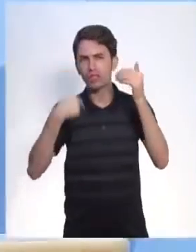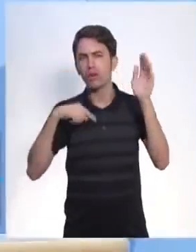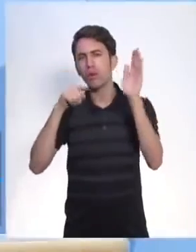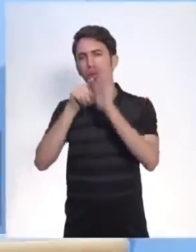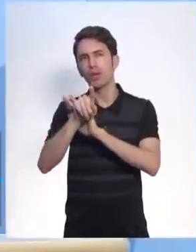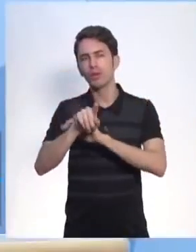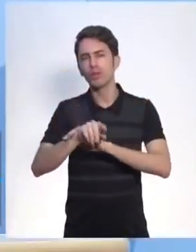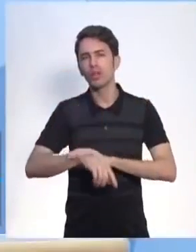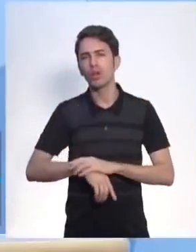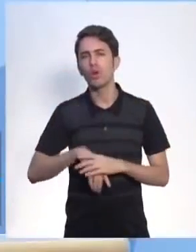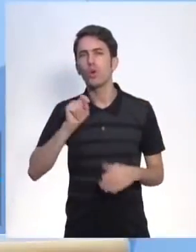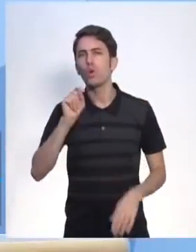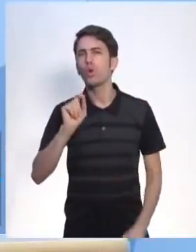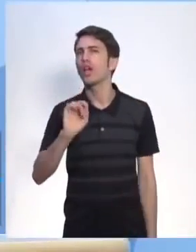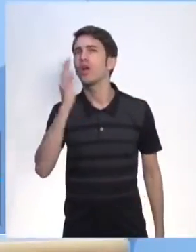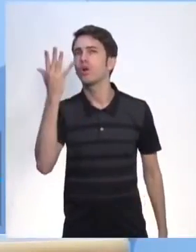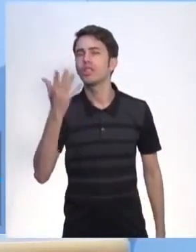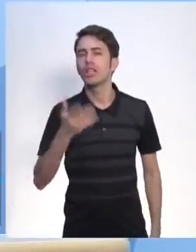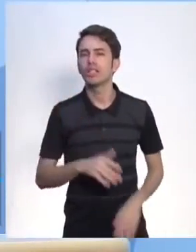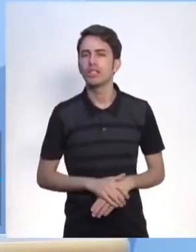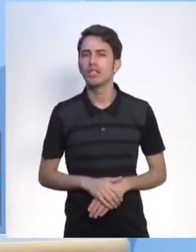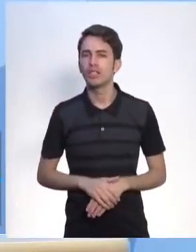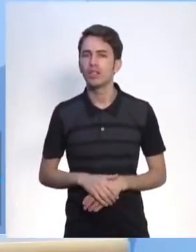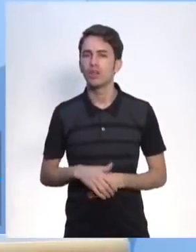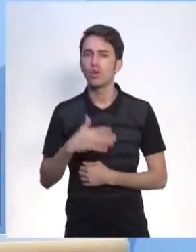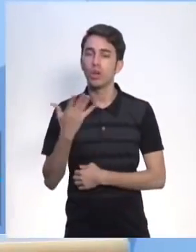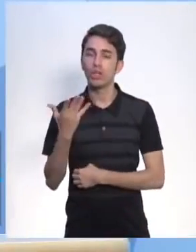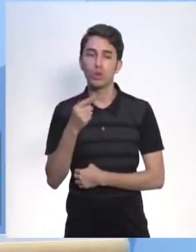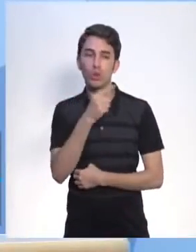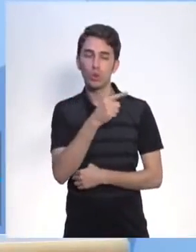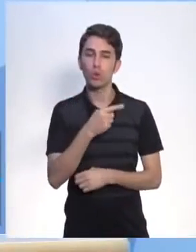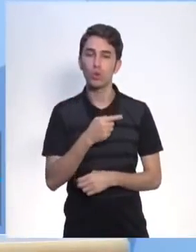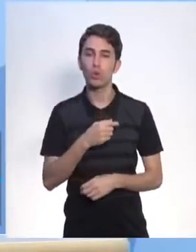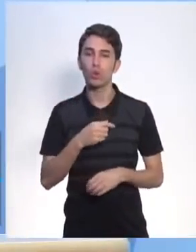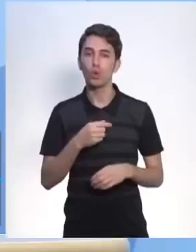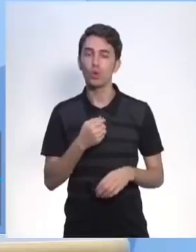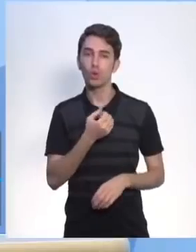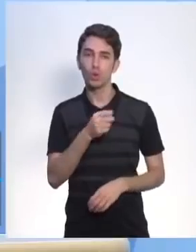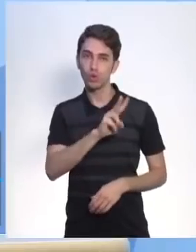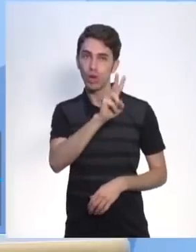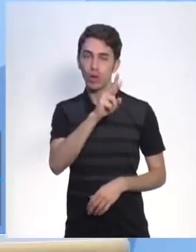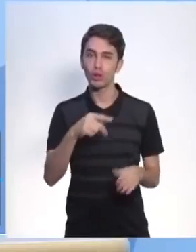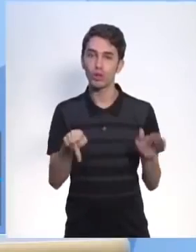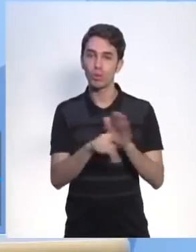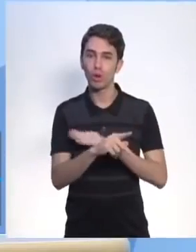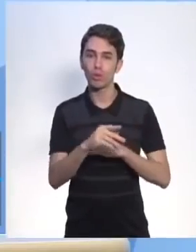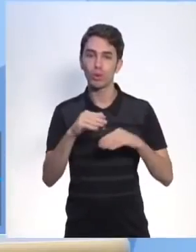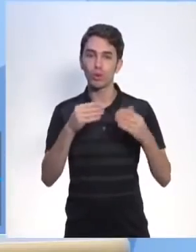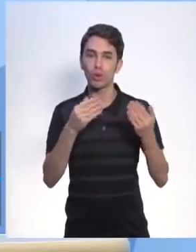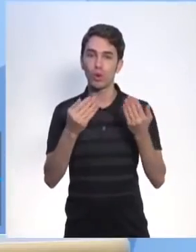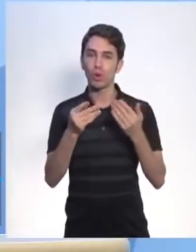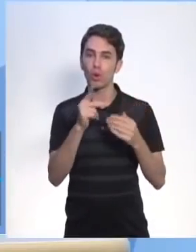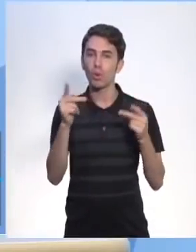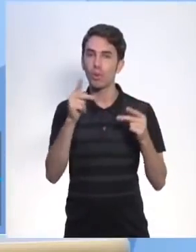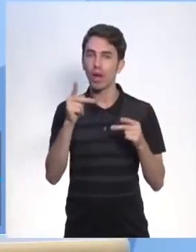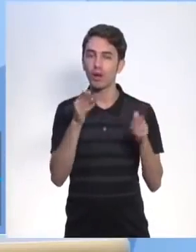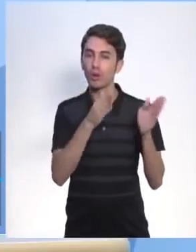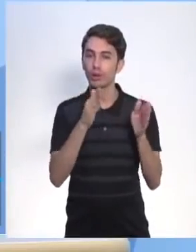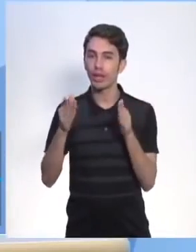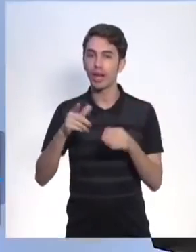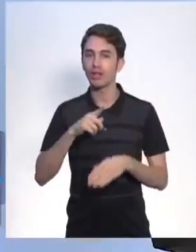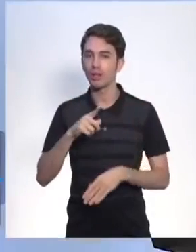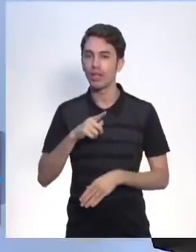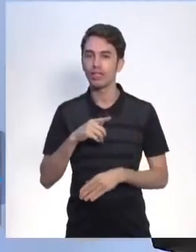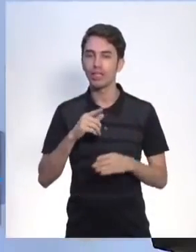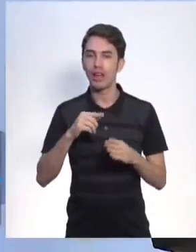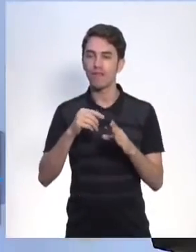falar. O que acontece quando um dos valores do par ordenado está sobre o eixo? Boa. Qual o valor ele tem? Boa.